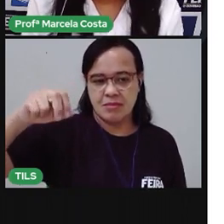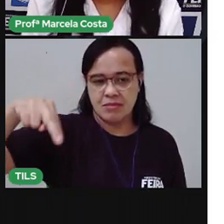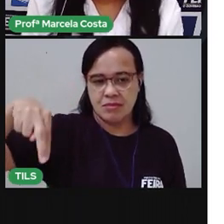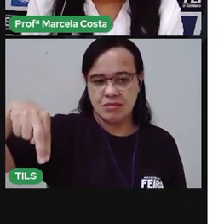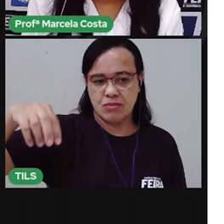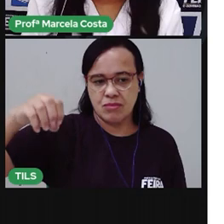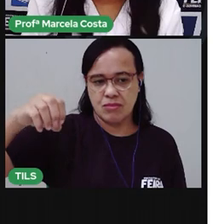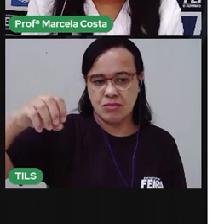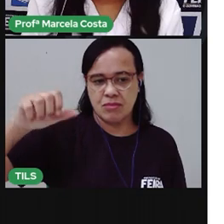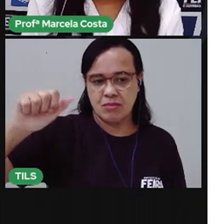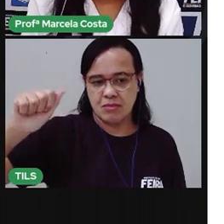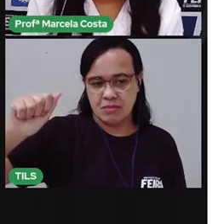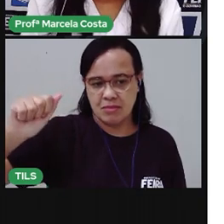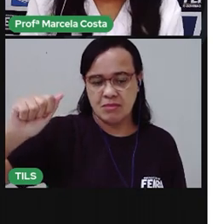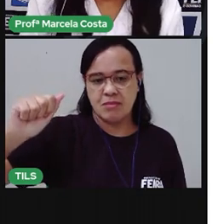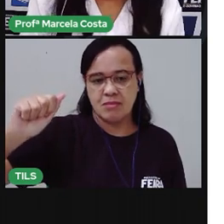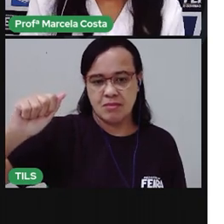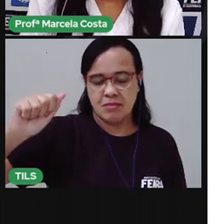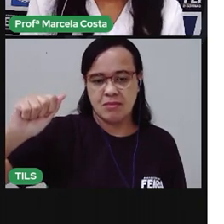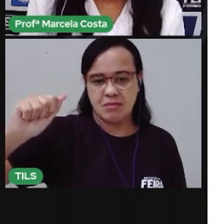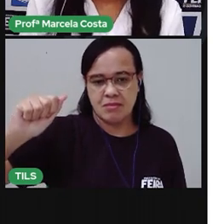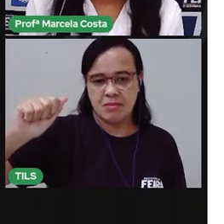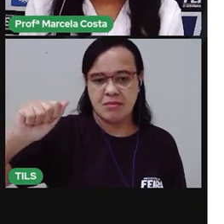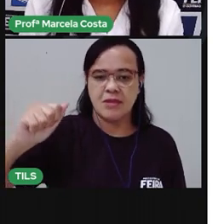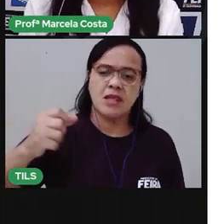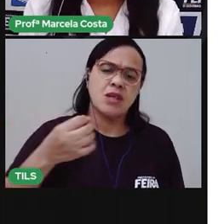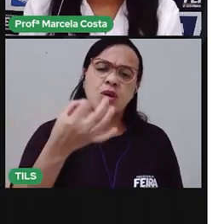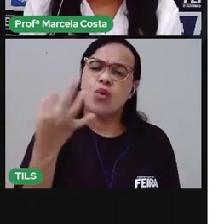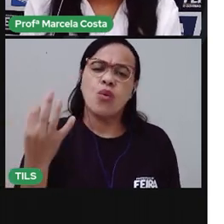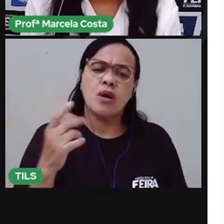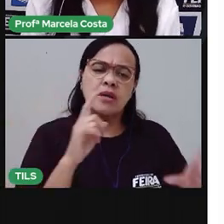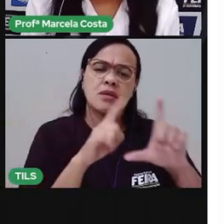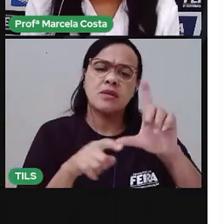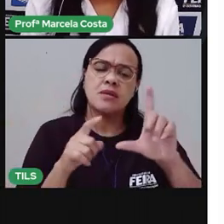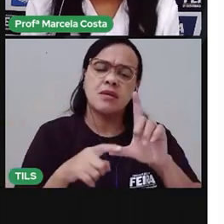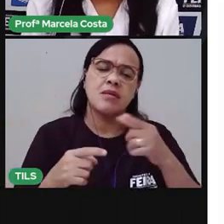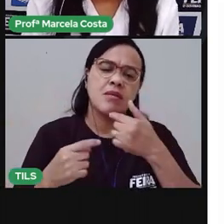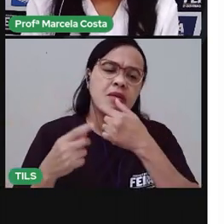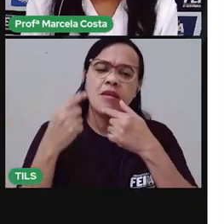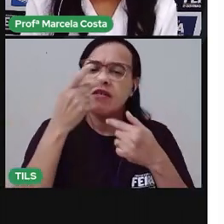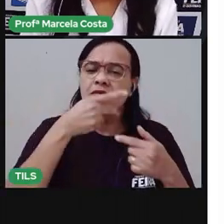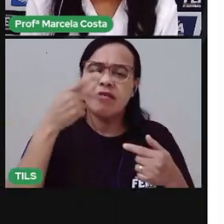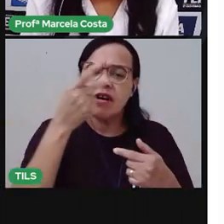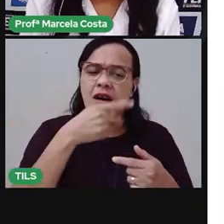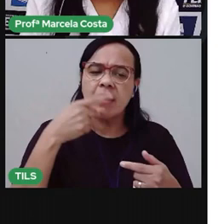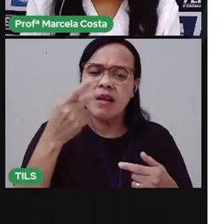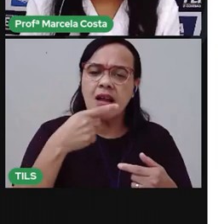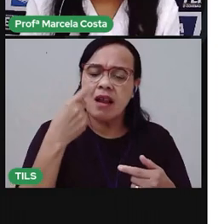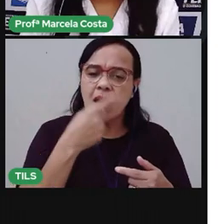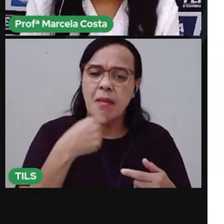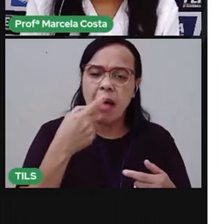no Noah Quantas vezes a gente abriu a boca para falar